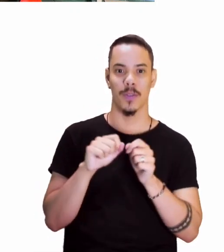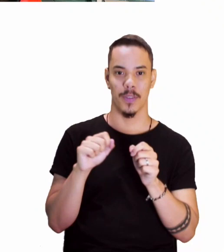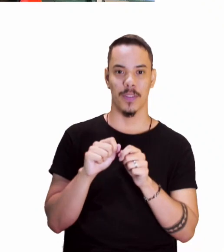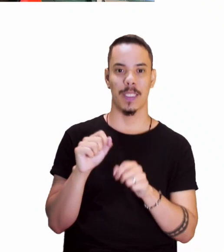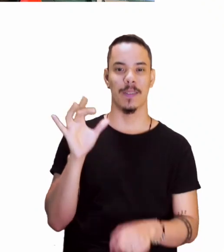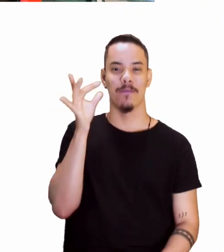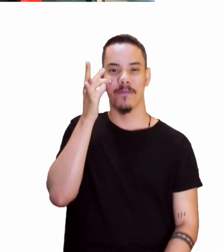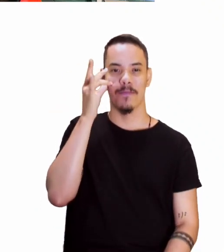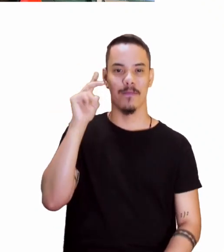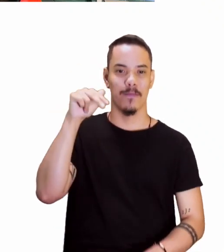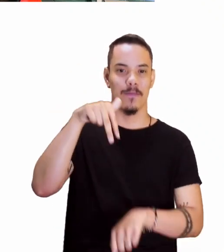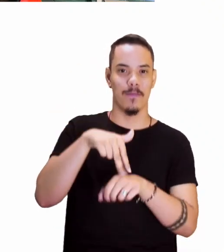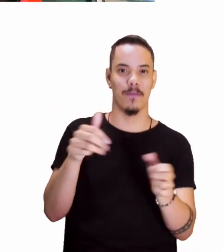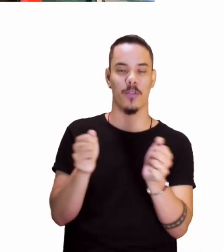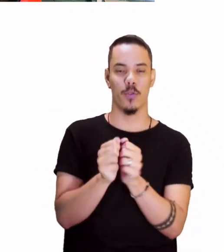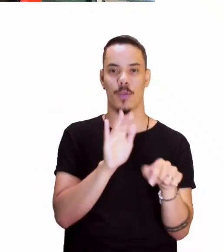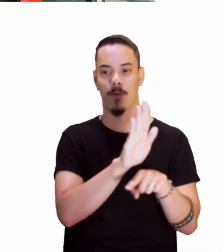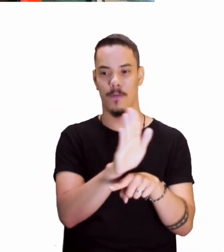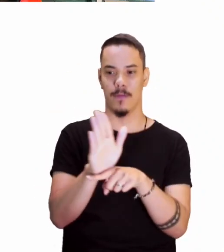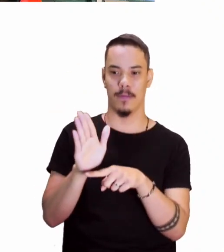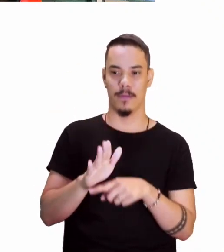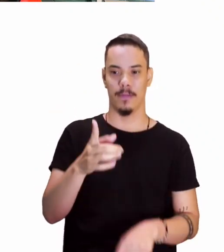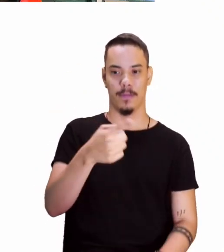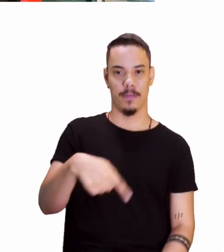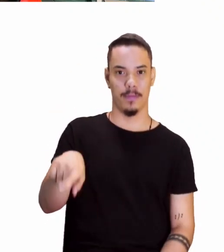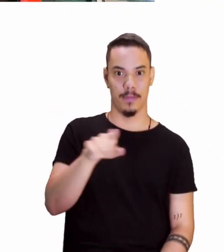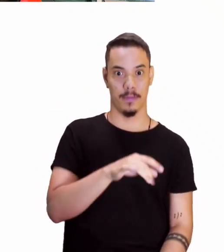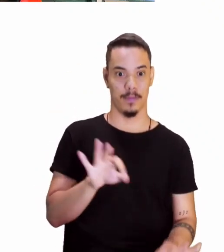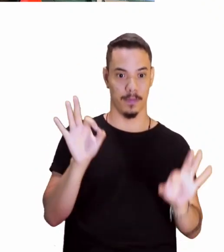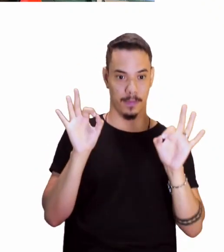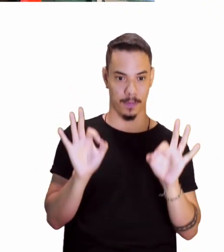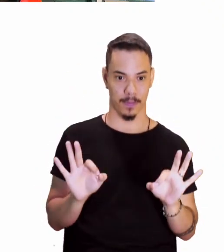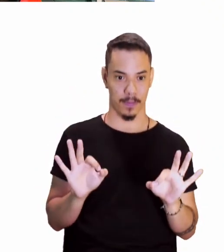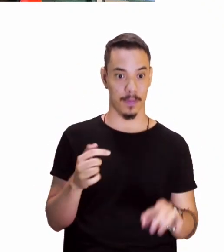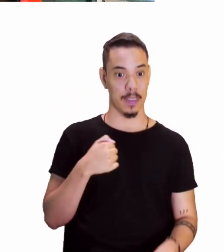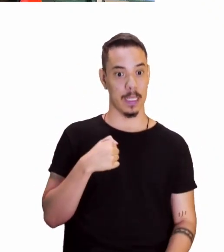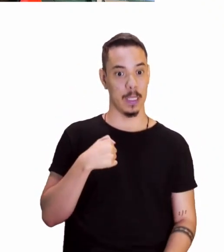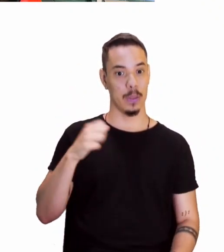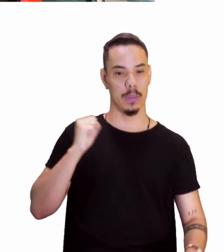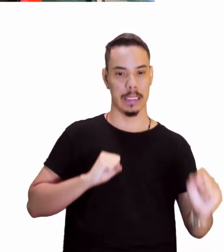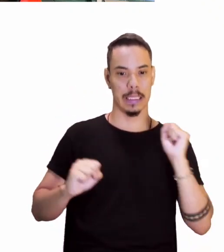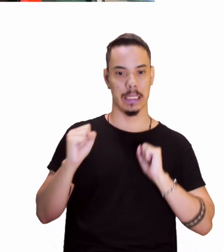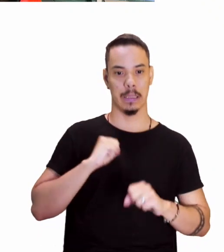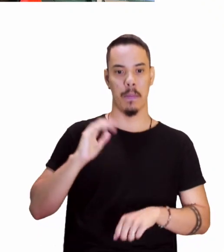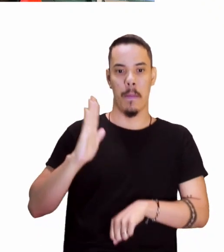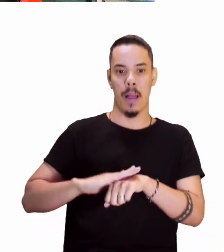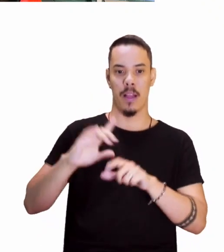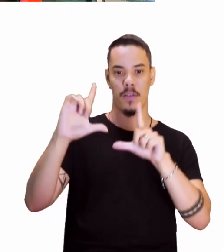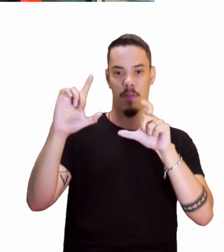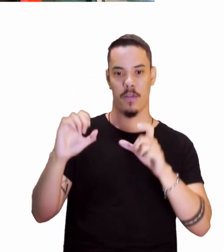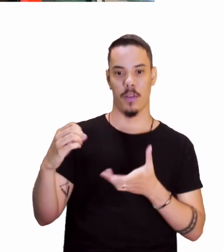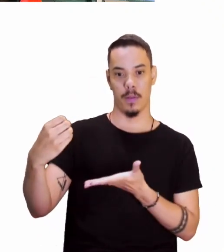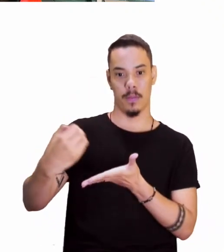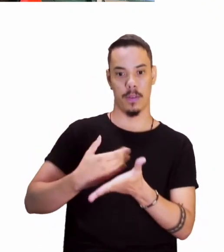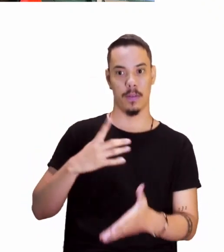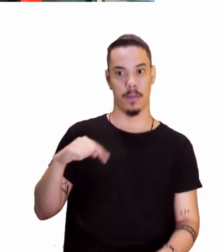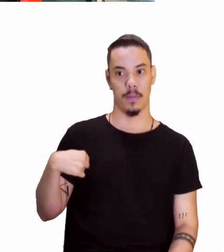atividade presencial aí com vocês. Beleza? Estou aguardando mais fotos, certinho?